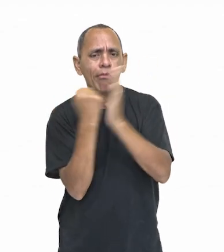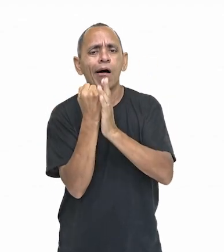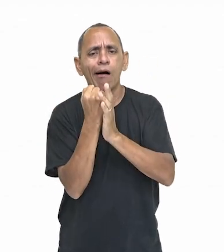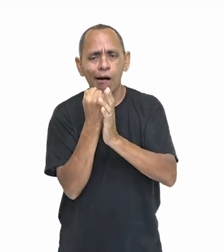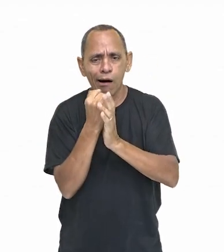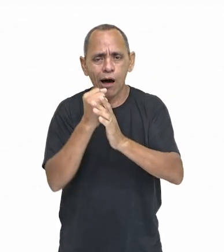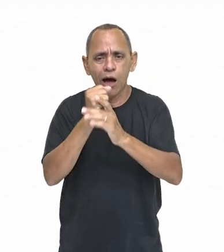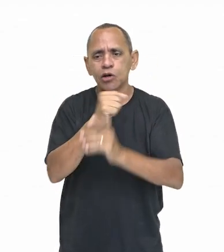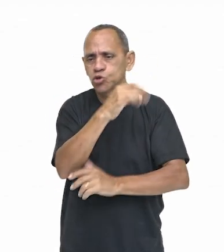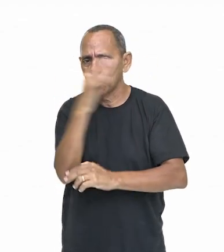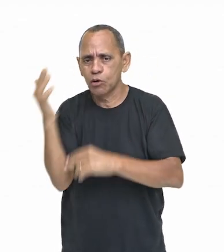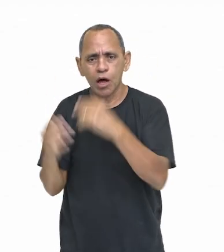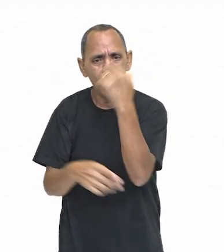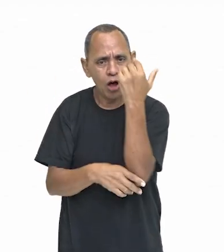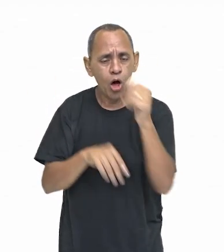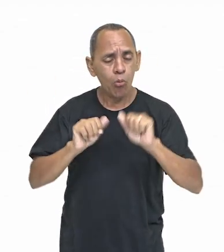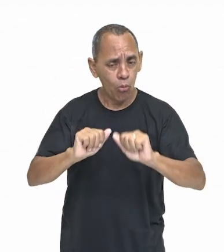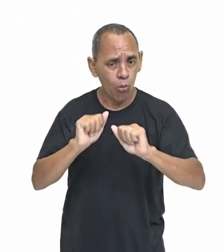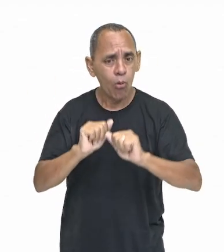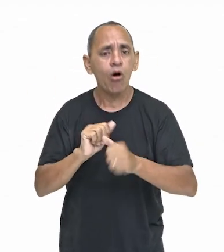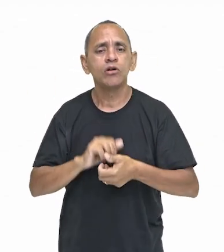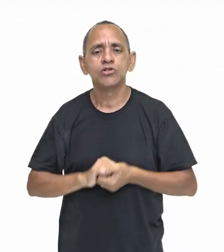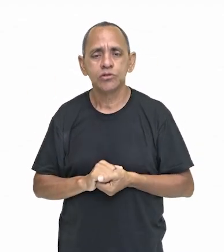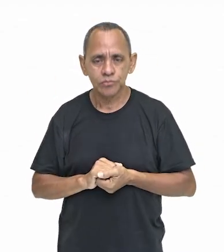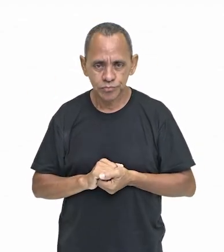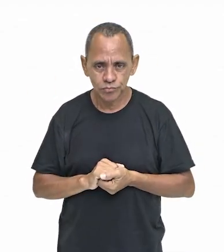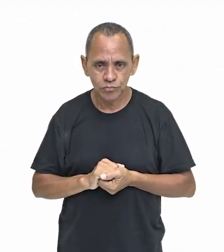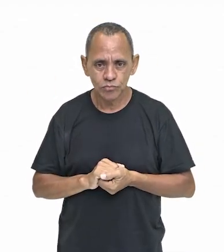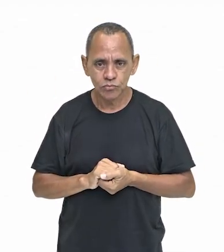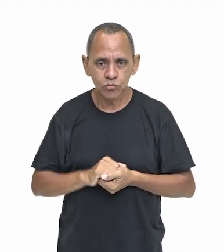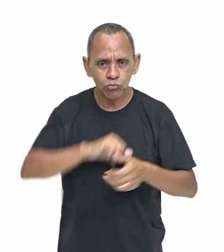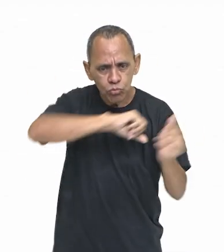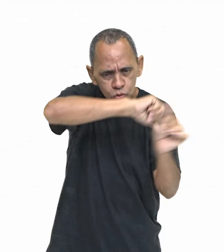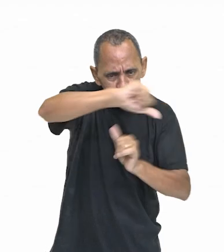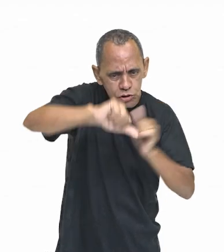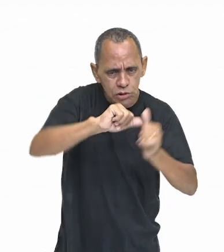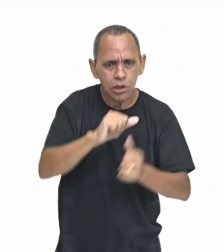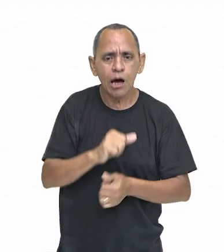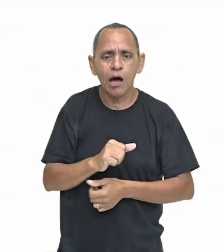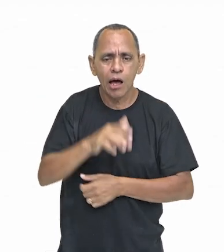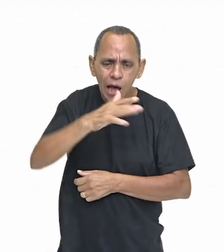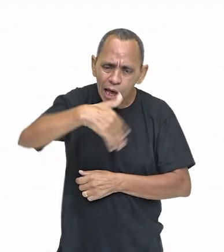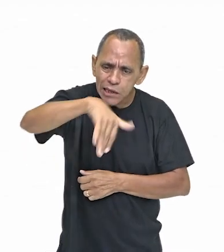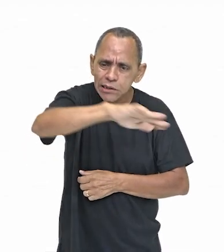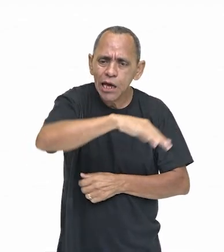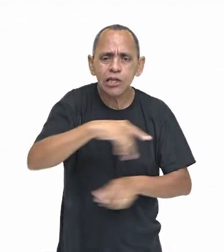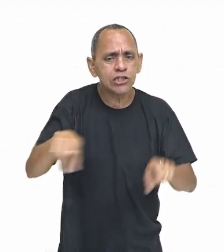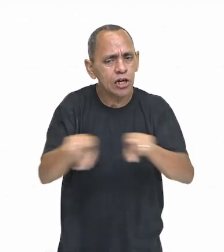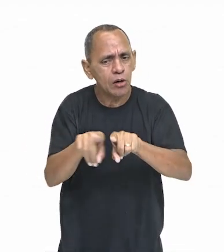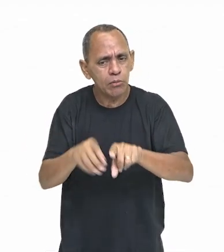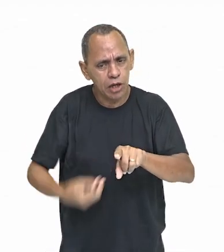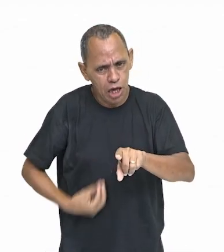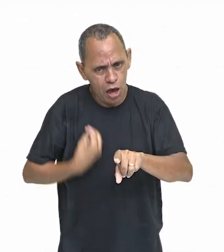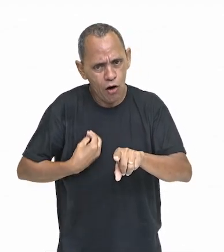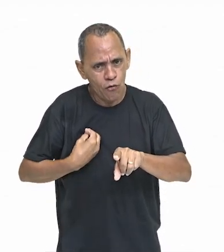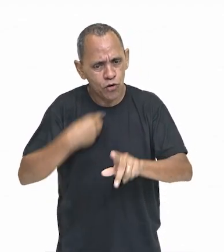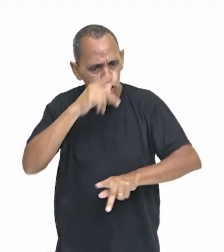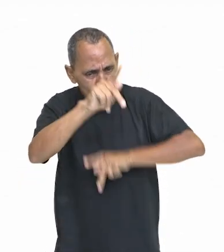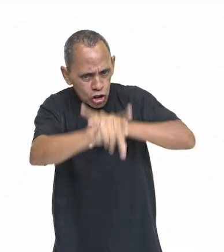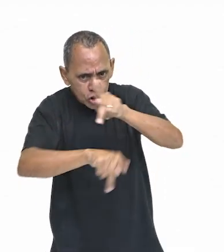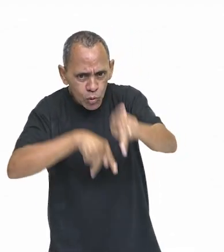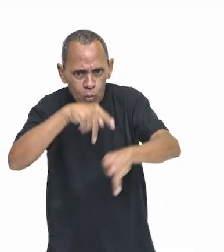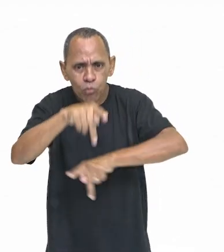que podem transformar os ecossistemas locais, bem como a vida das populações que vivem nas